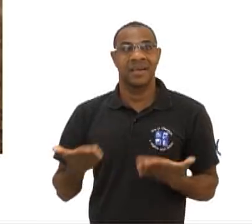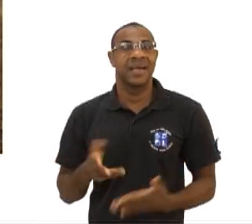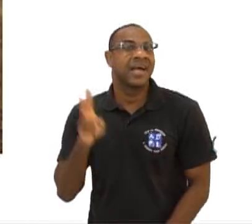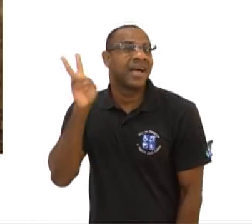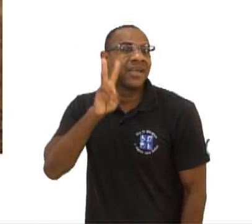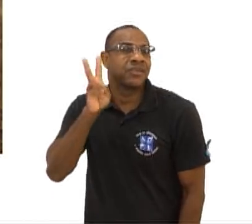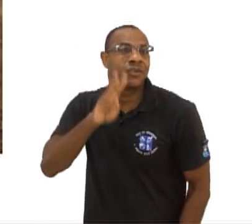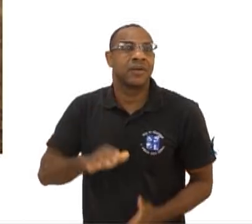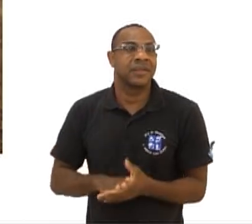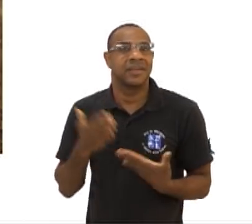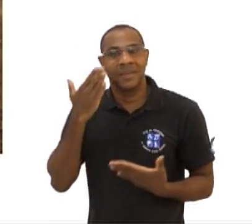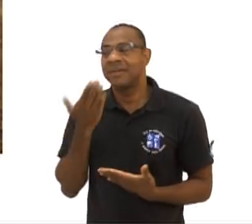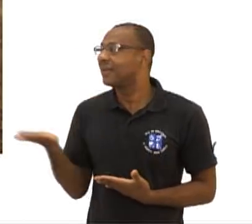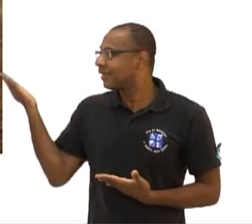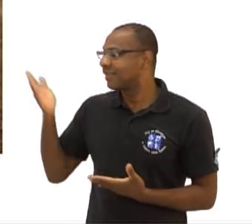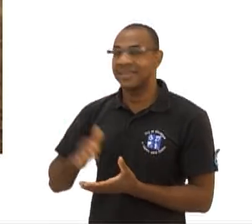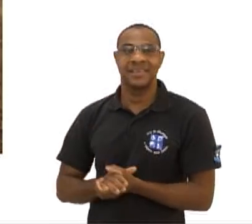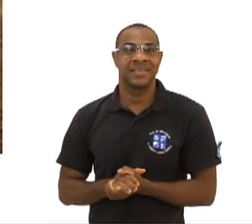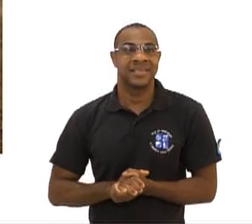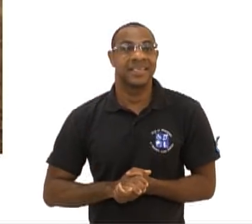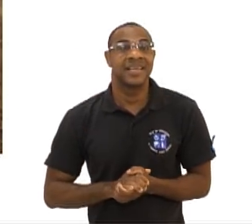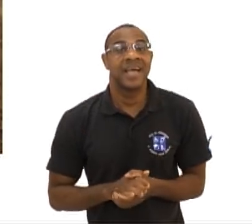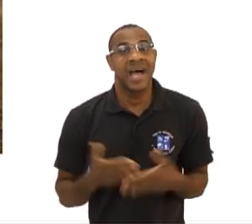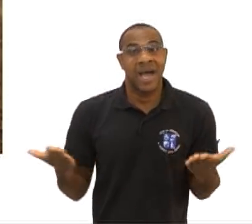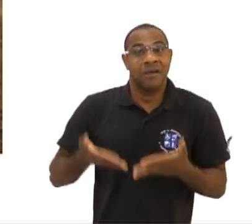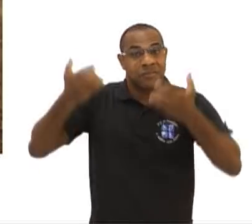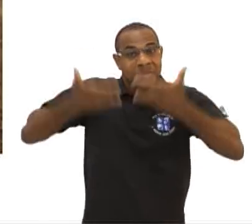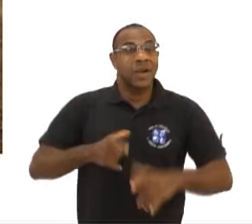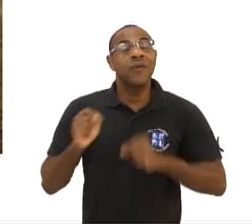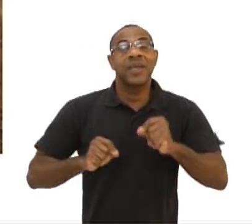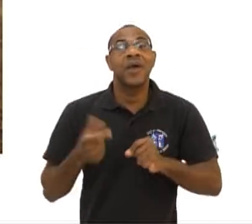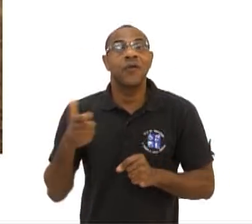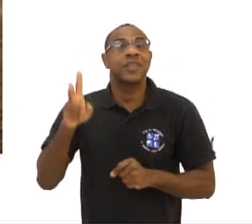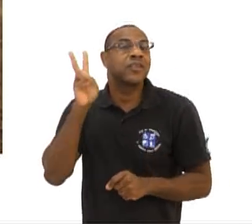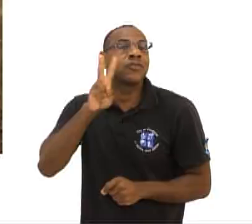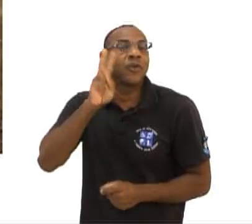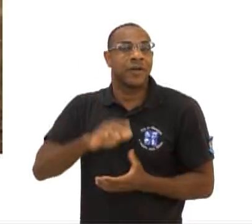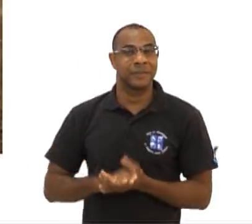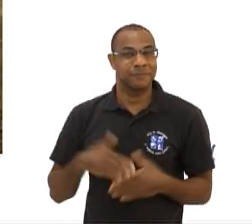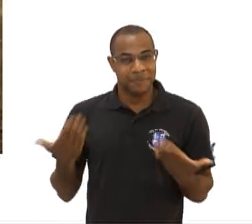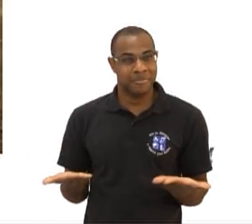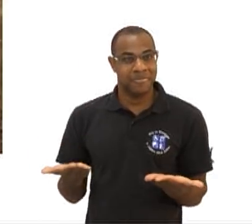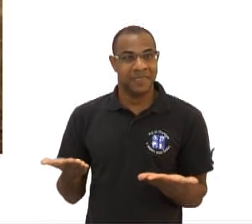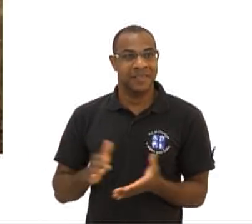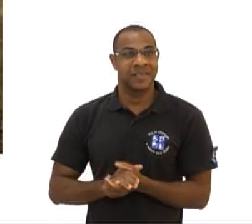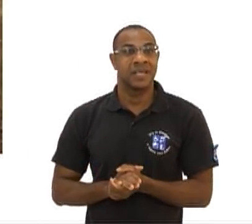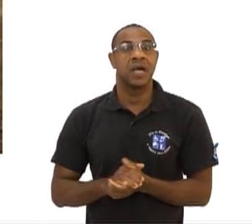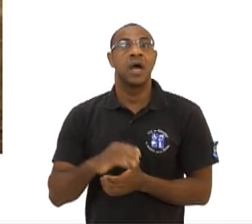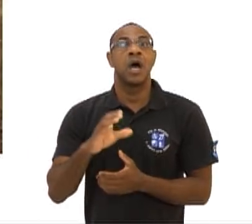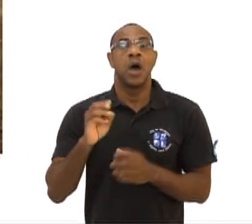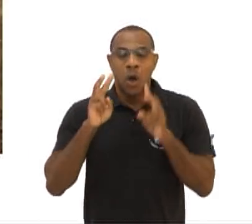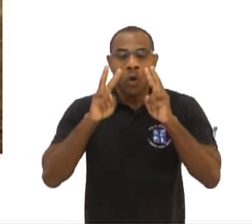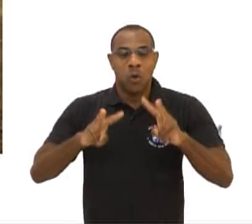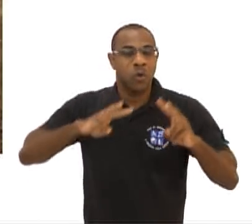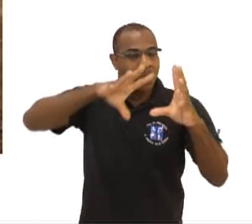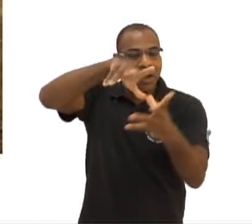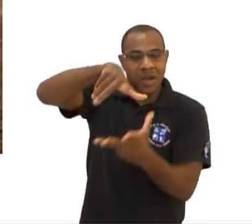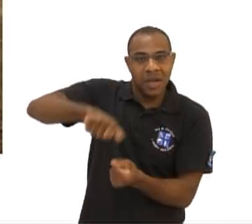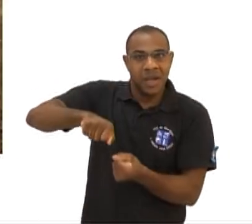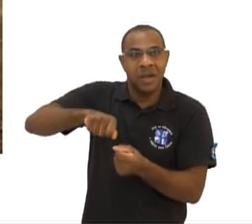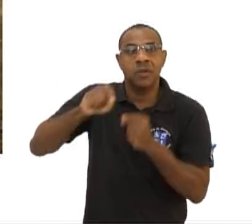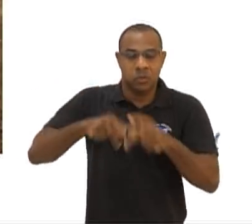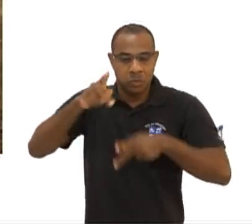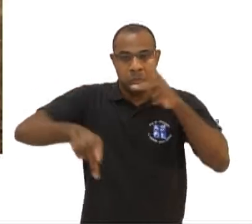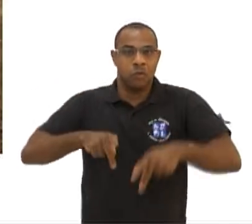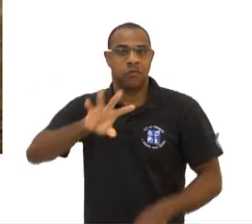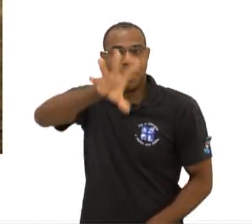sobre a lenda da mandioca, nós vamos falar de uma cosmovisão iorubá dos povos